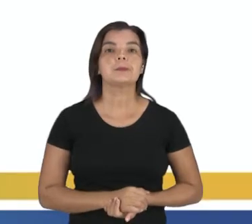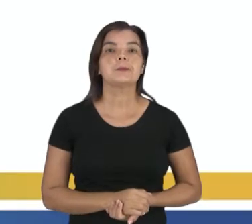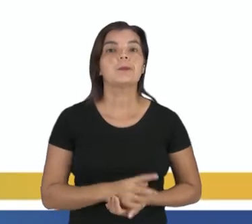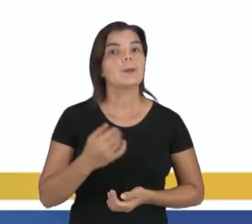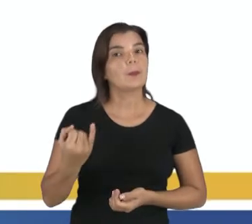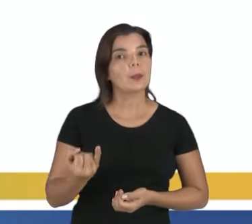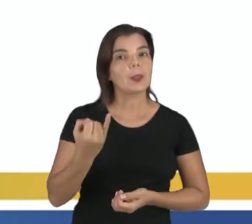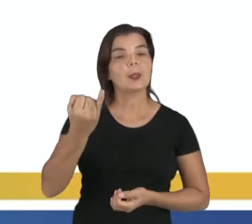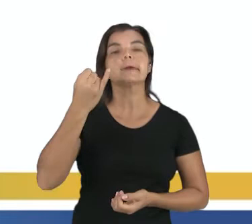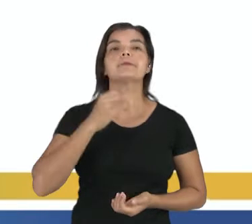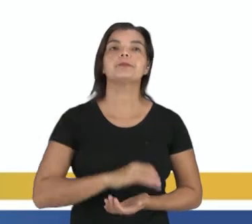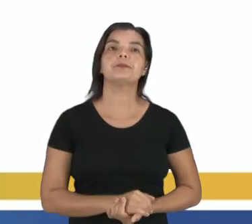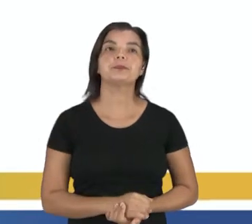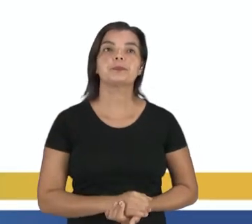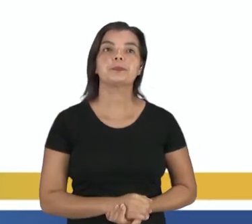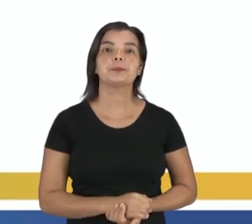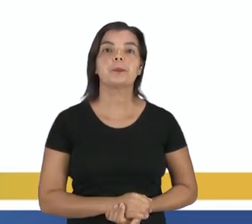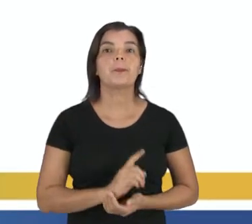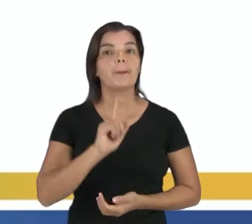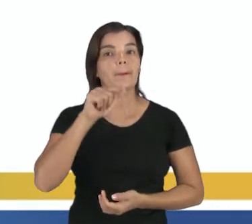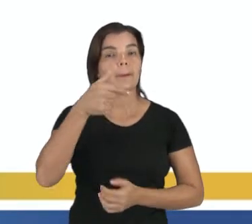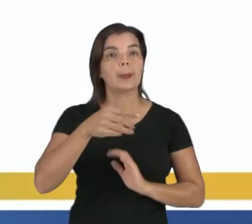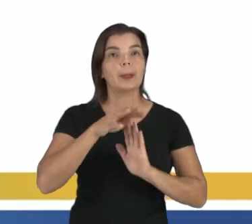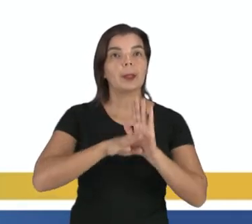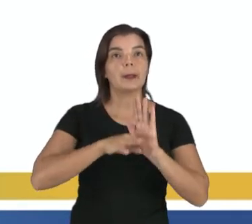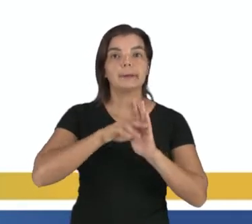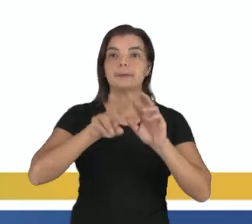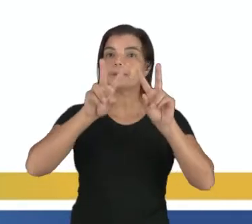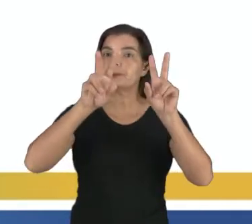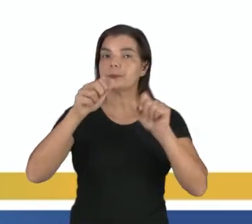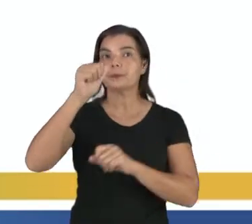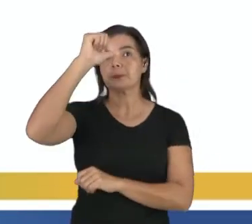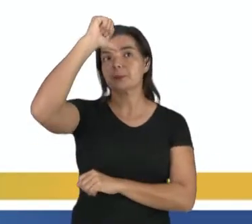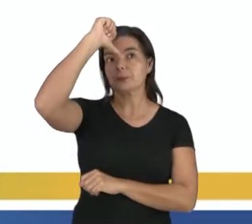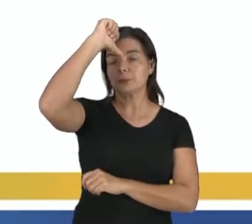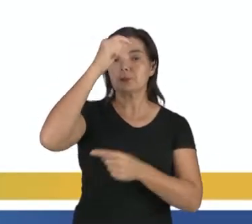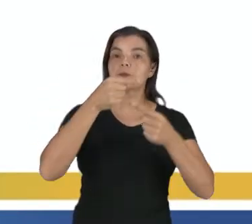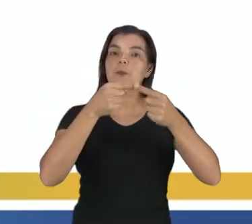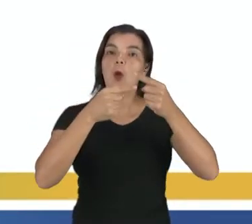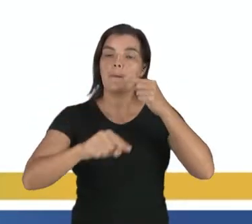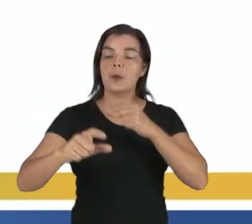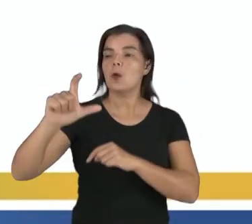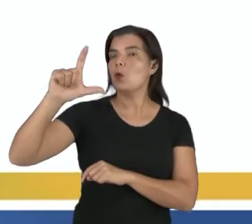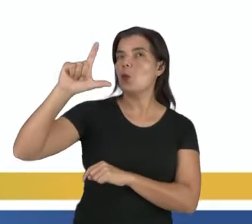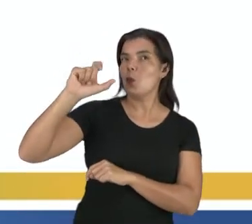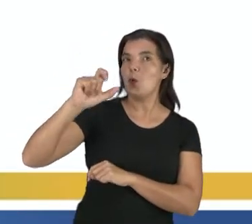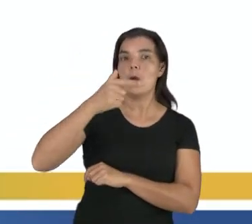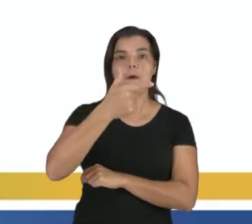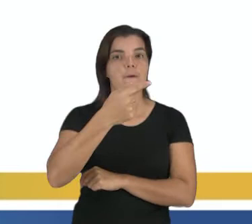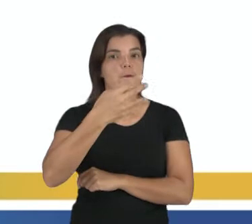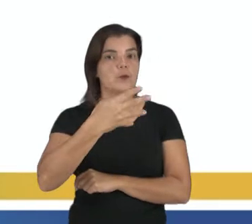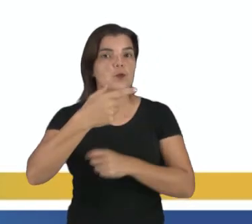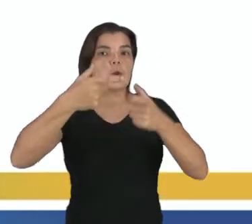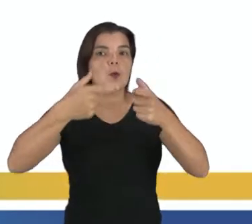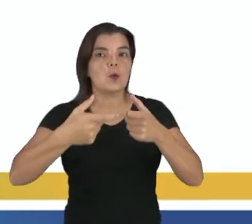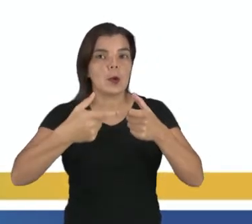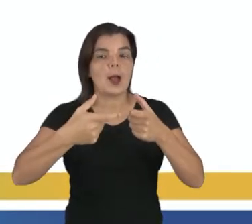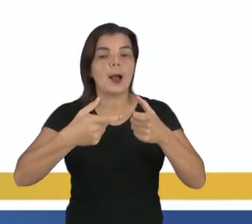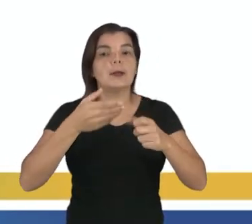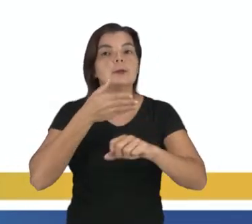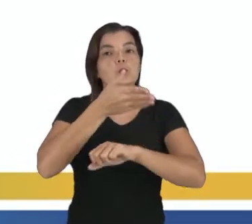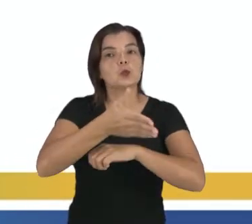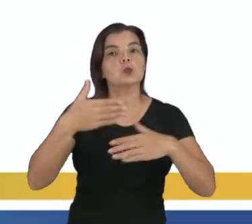a importância deles. O próximo texto é intitulado Índia proíbe selfies em 24 lugares